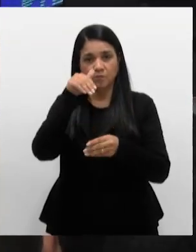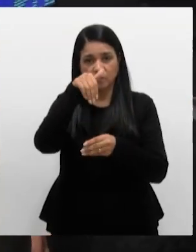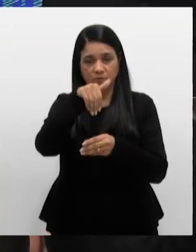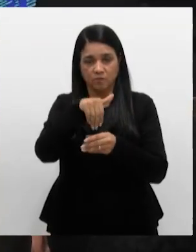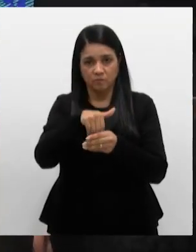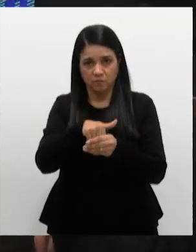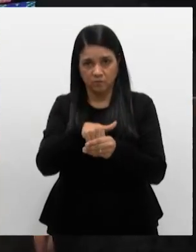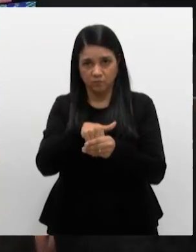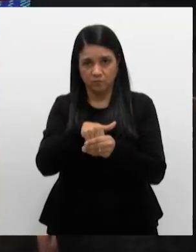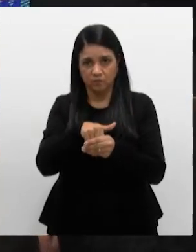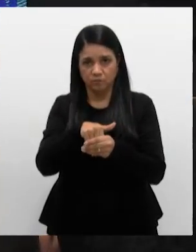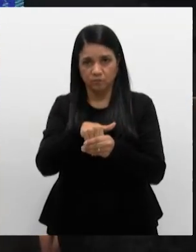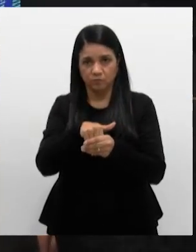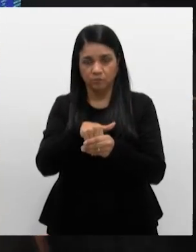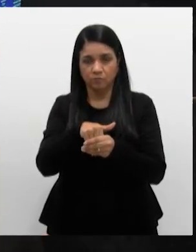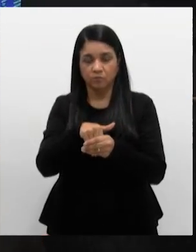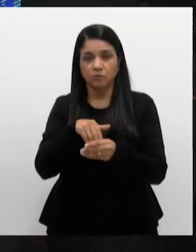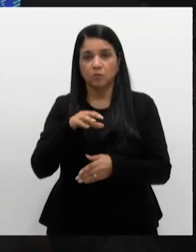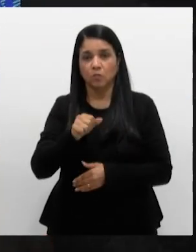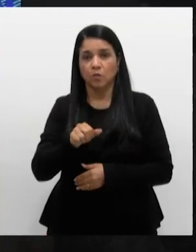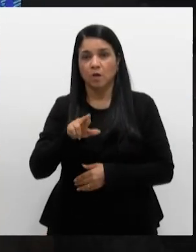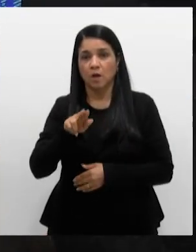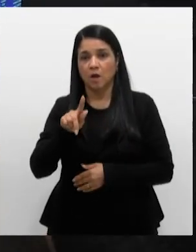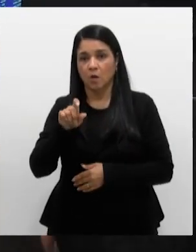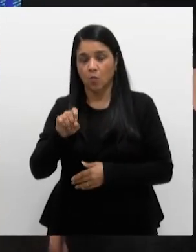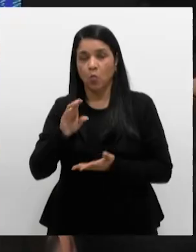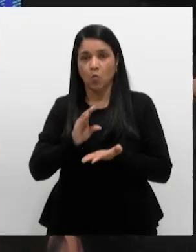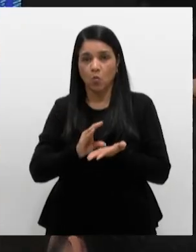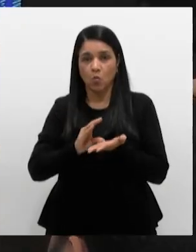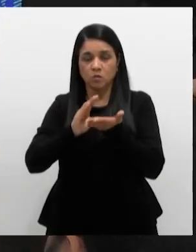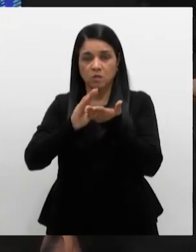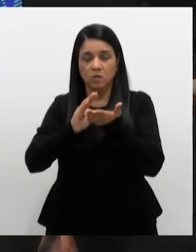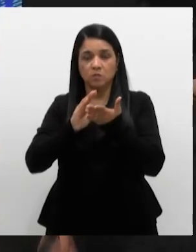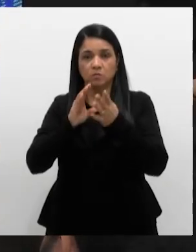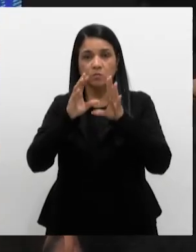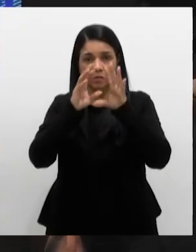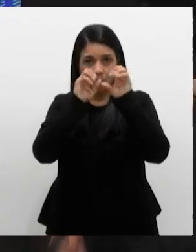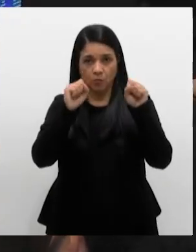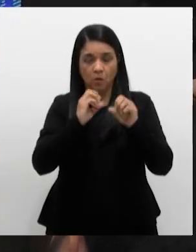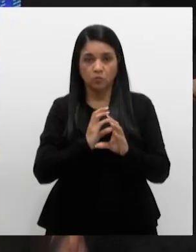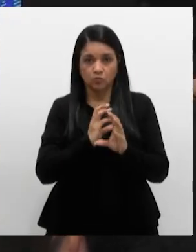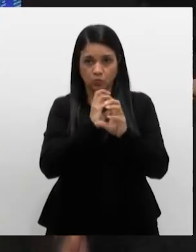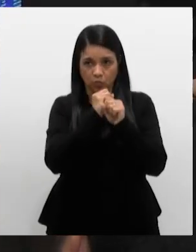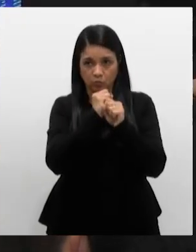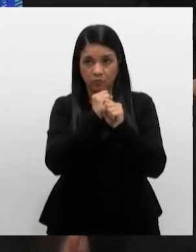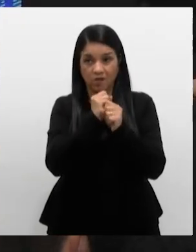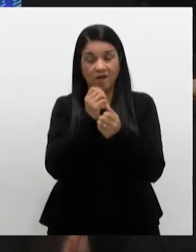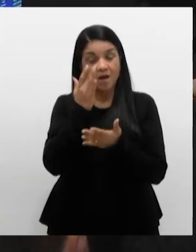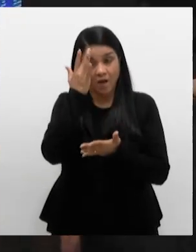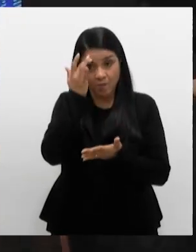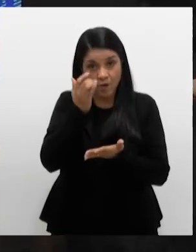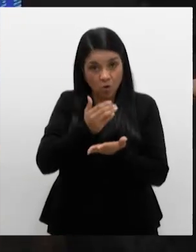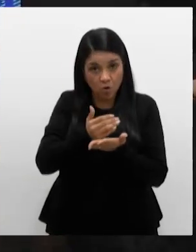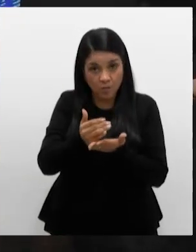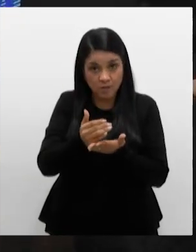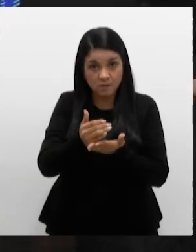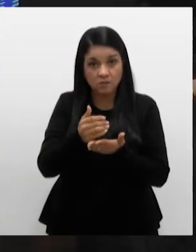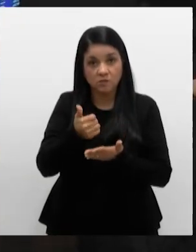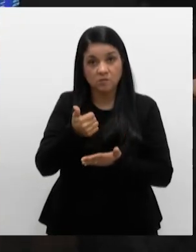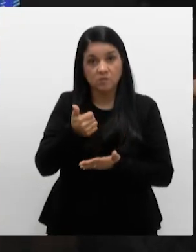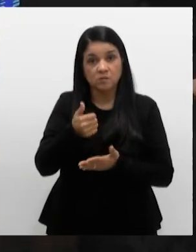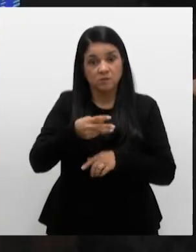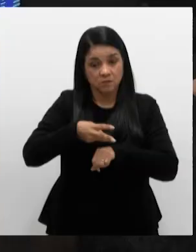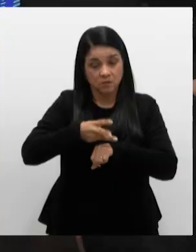votação do cargo de conselheiro do Tribunal de Contas, tá? A gente inicia amanhã às 15 horas